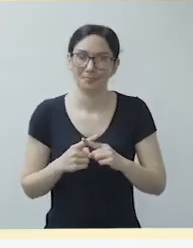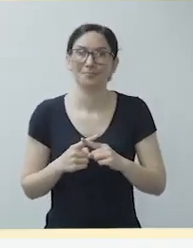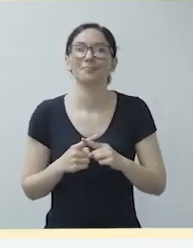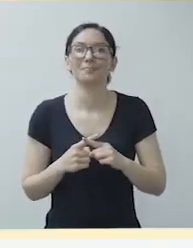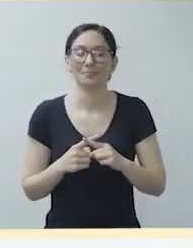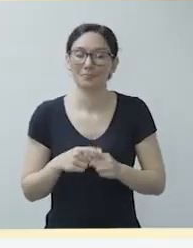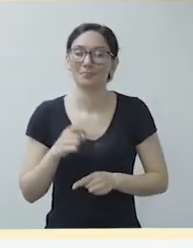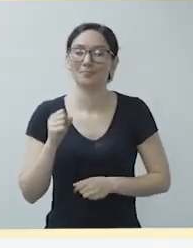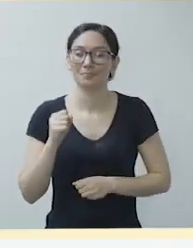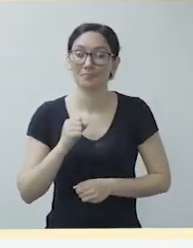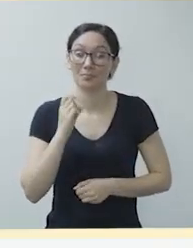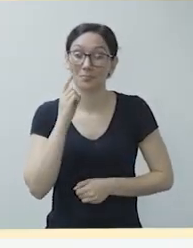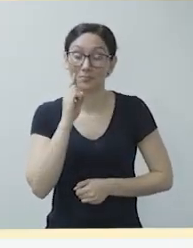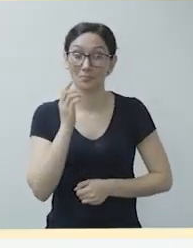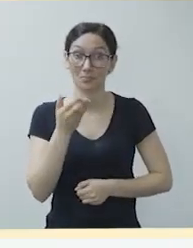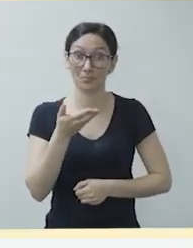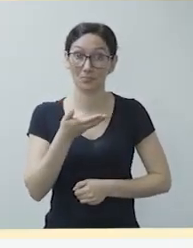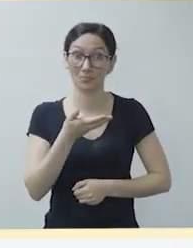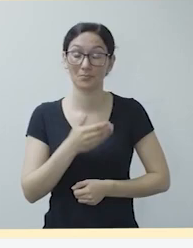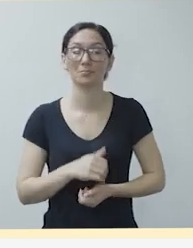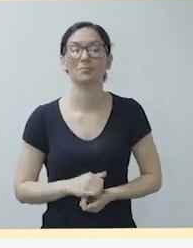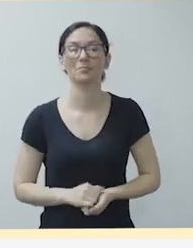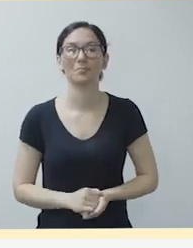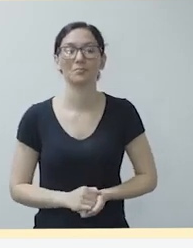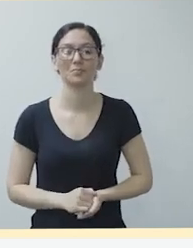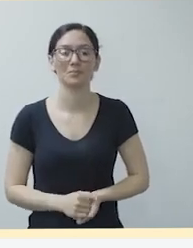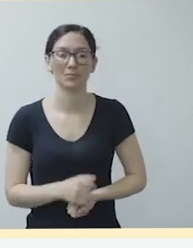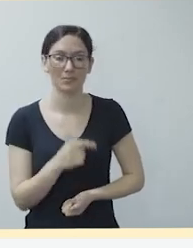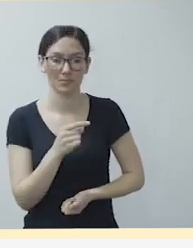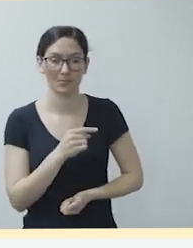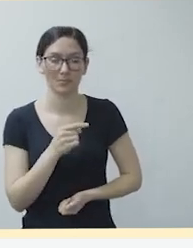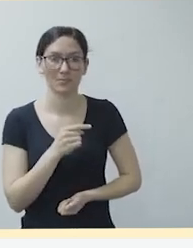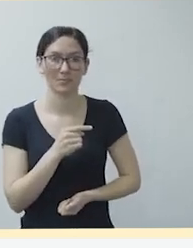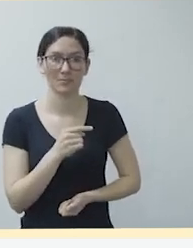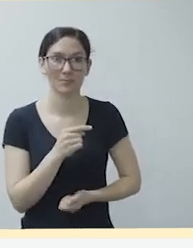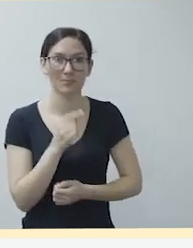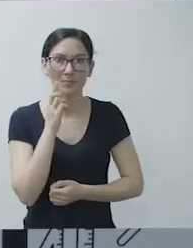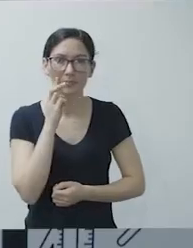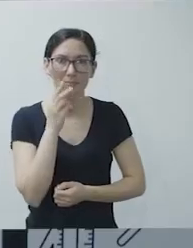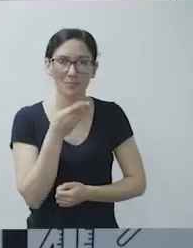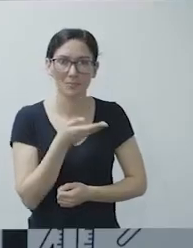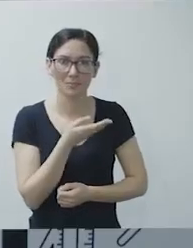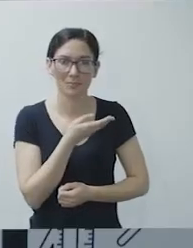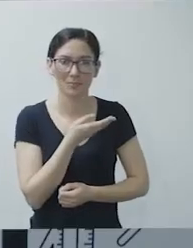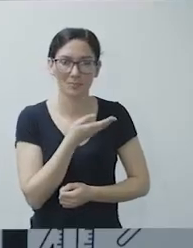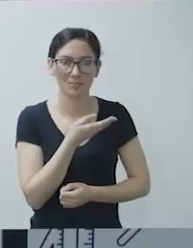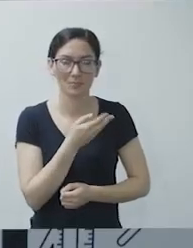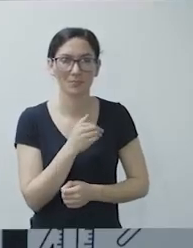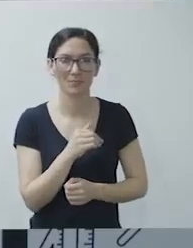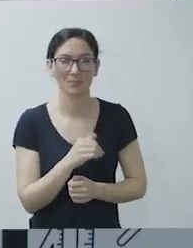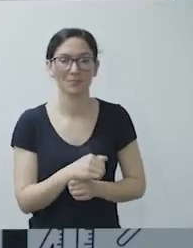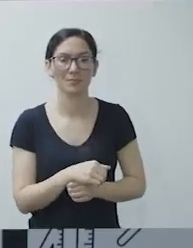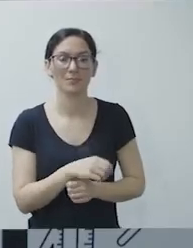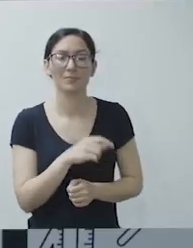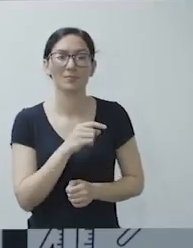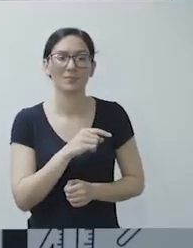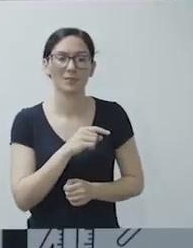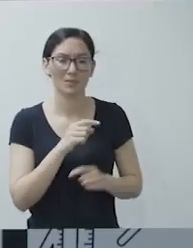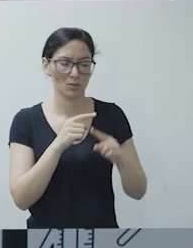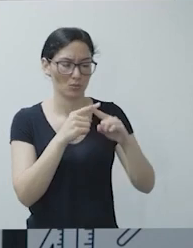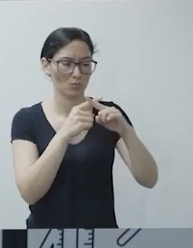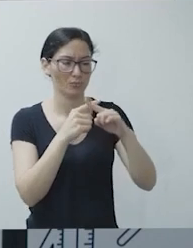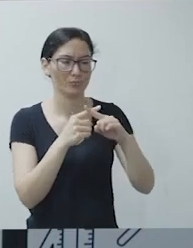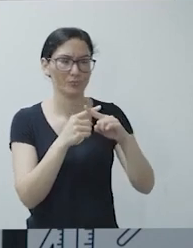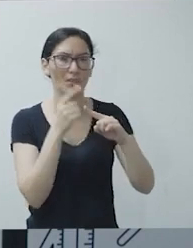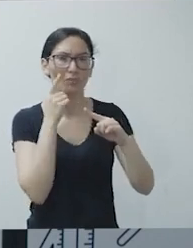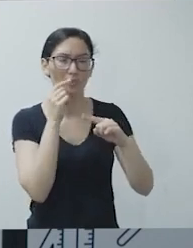multiplicação. Vejam aqui com a professora Márcia. Esta aqui, ó, este aqui, na verdade, é o símbolo